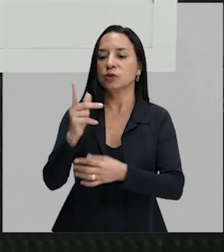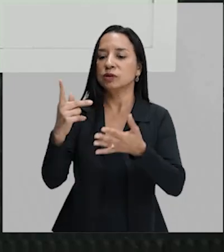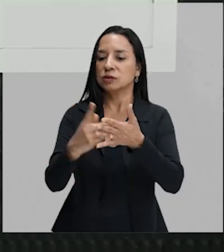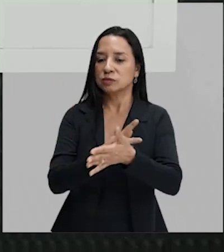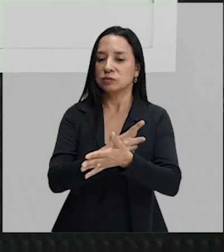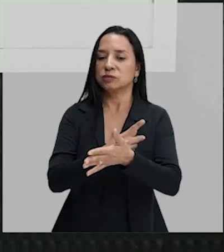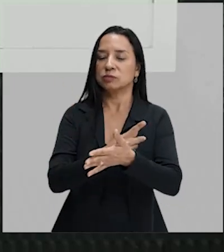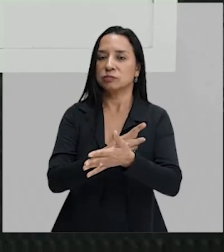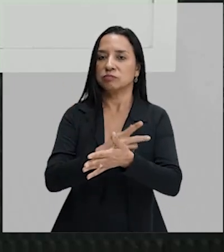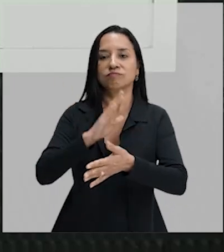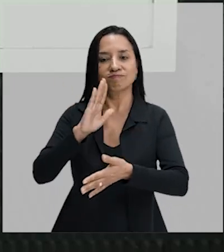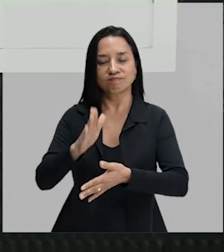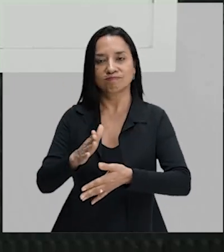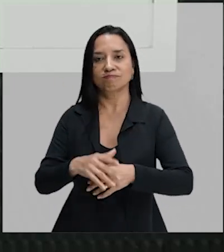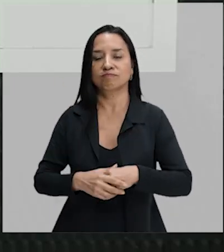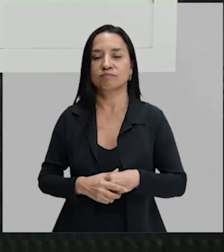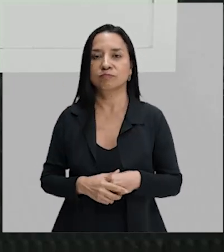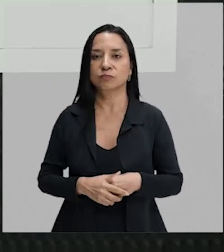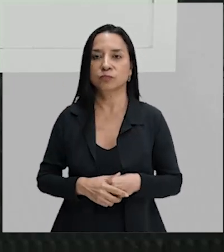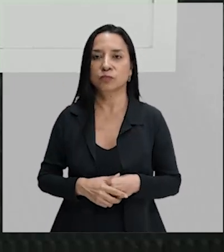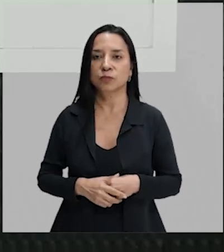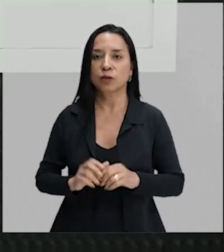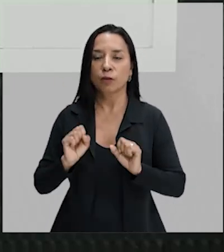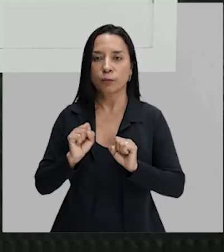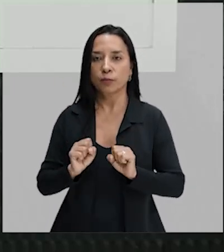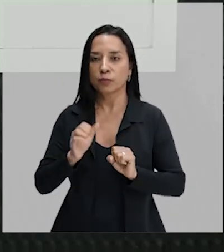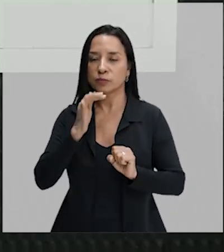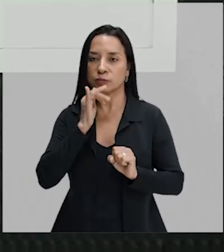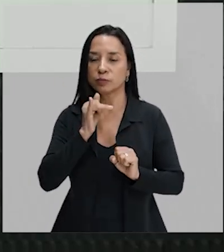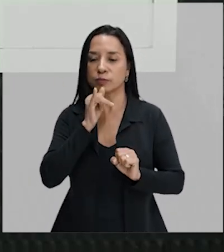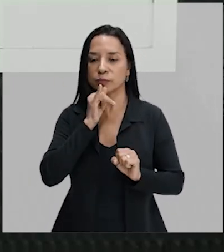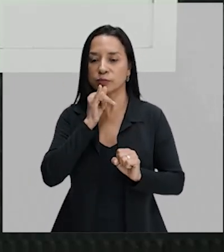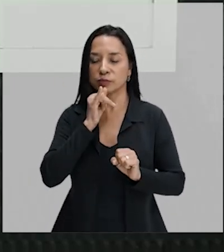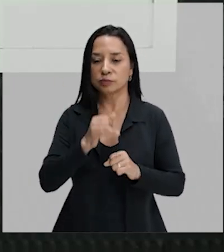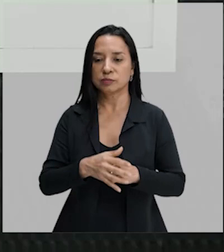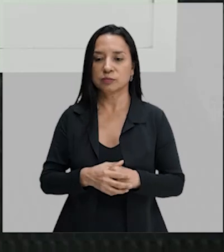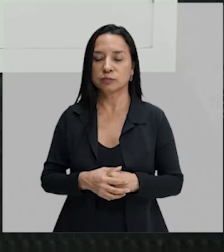ocorridas. Ó, você pode aqui